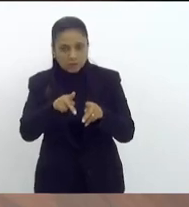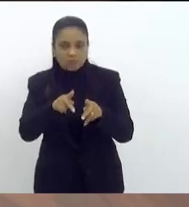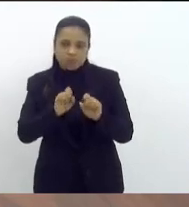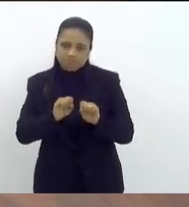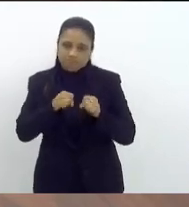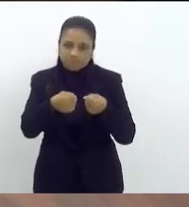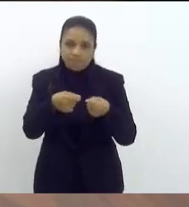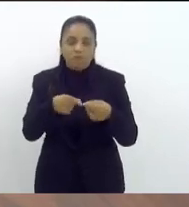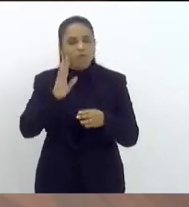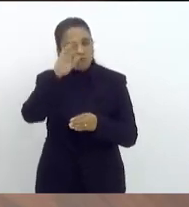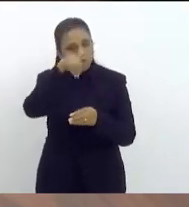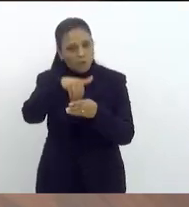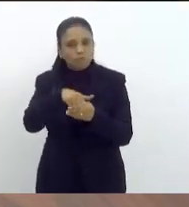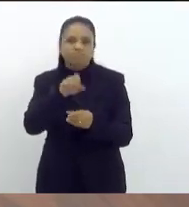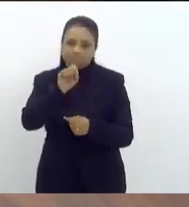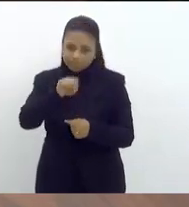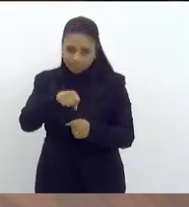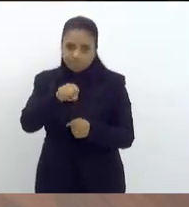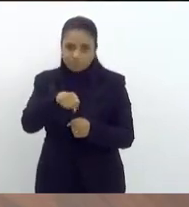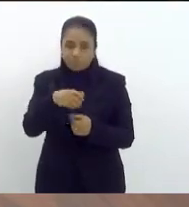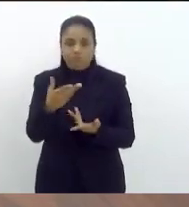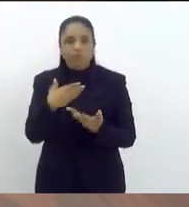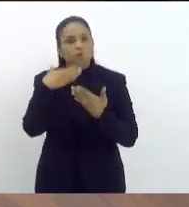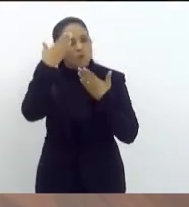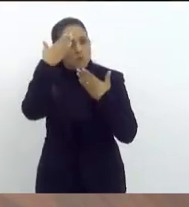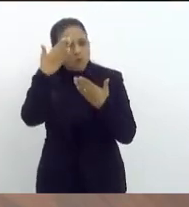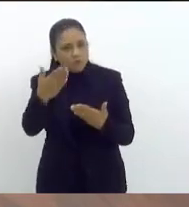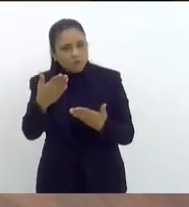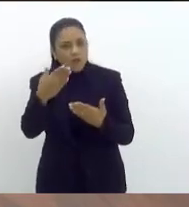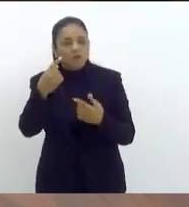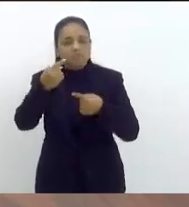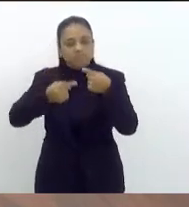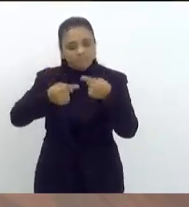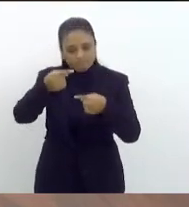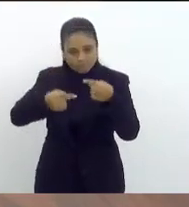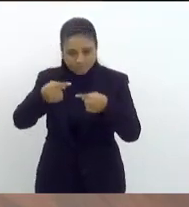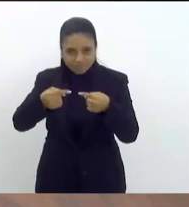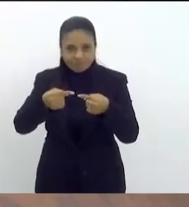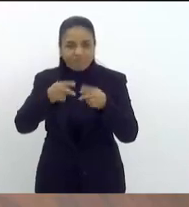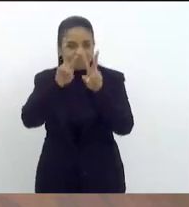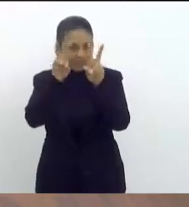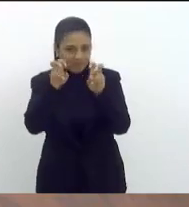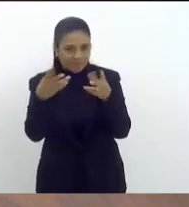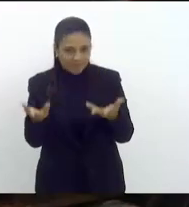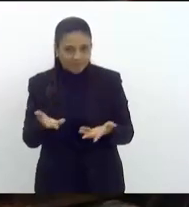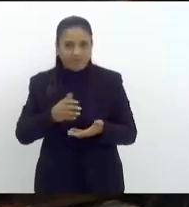é favorável senhor presidente E obrigado por me deixar discutir a matéria